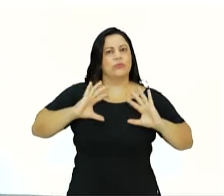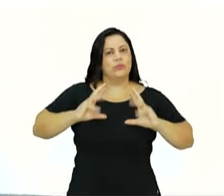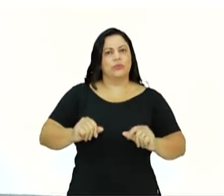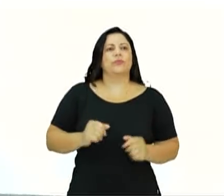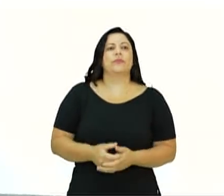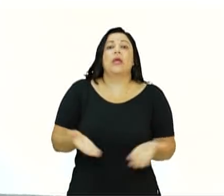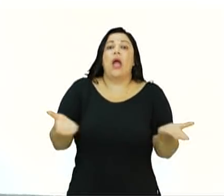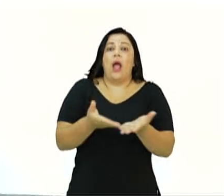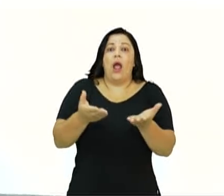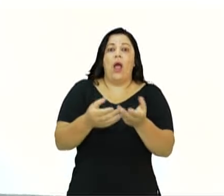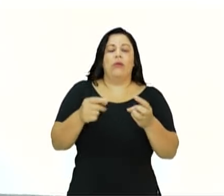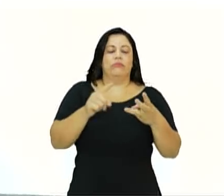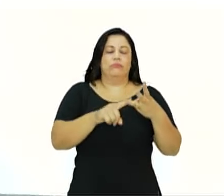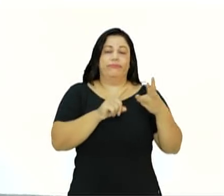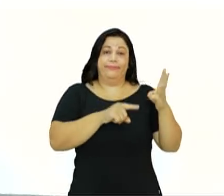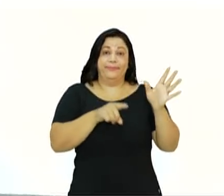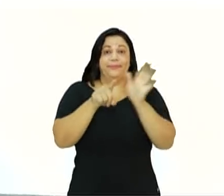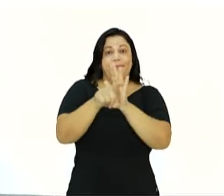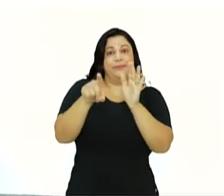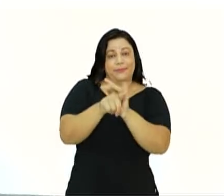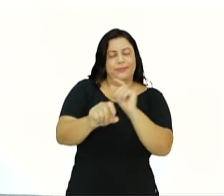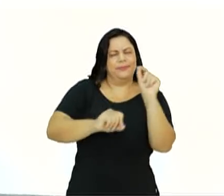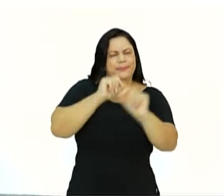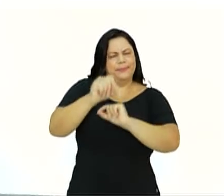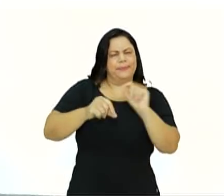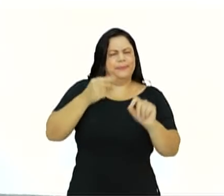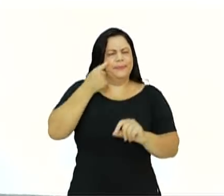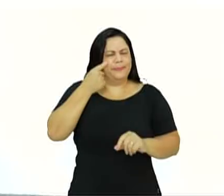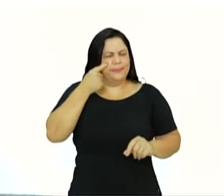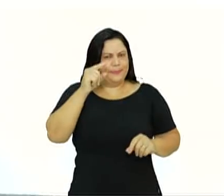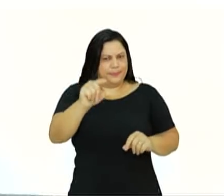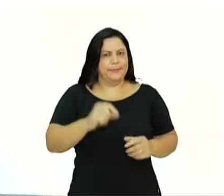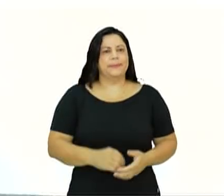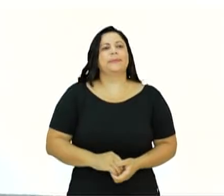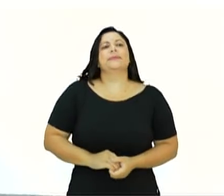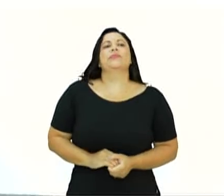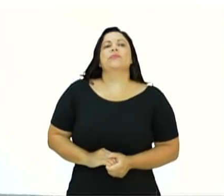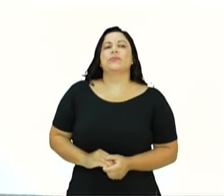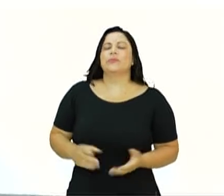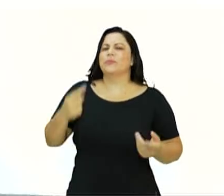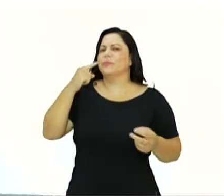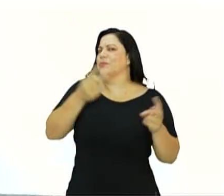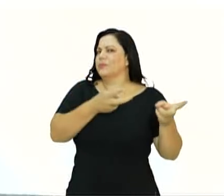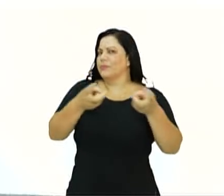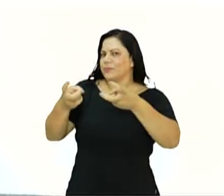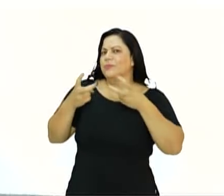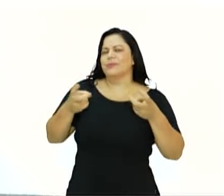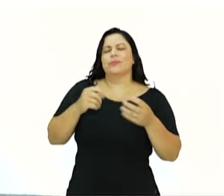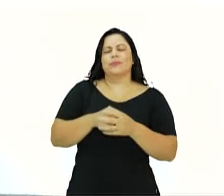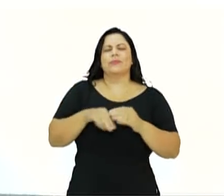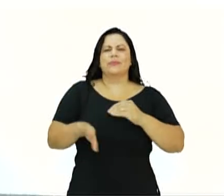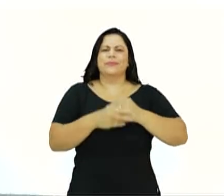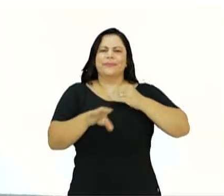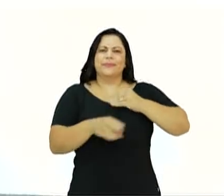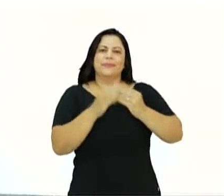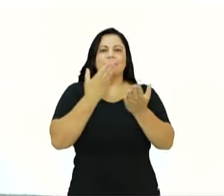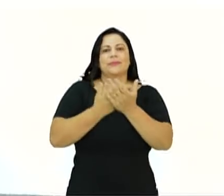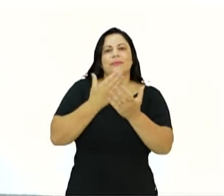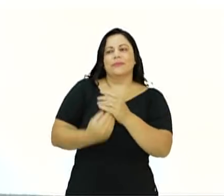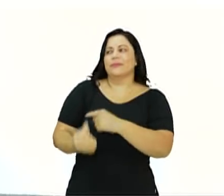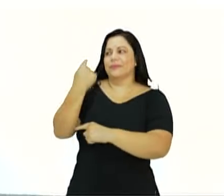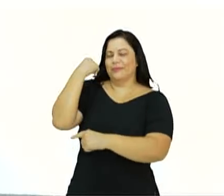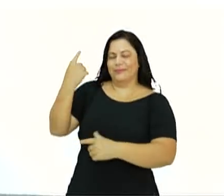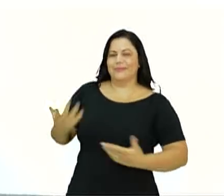quiz aí, gente. Só para testar cada vez mais nossos conhecimentos, né? Ver o conhecimento acumulado aí das outras aulas também,